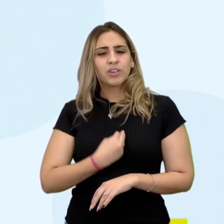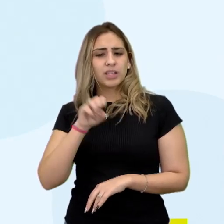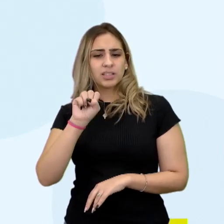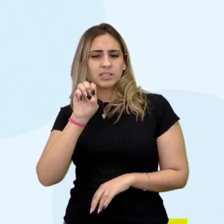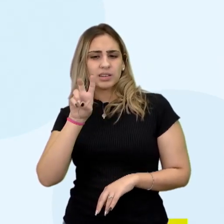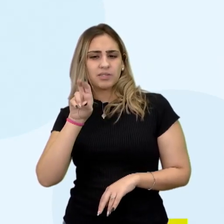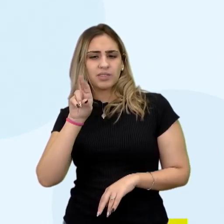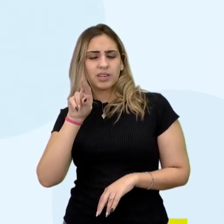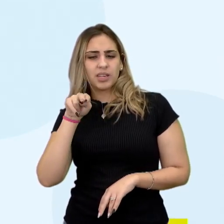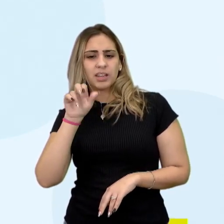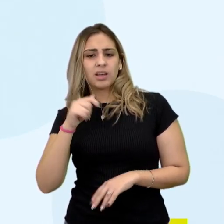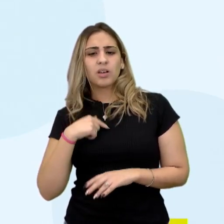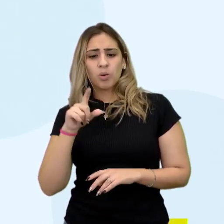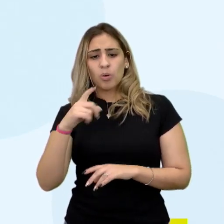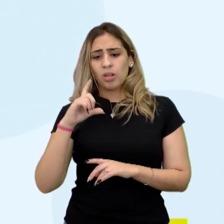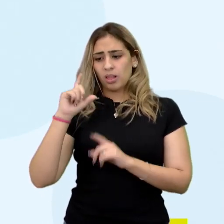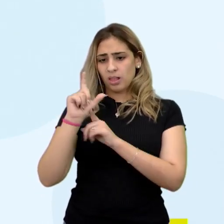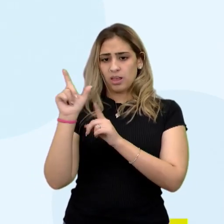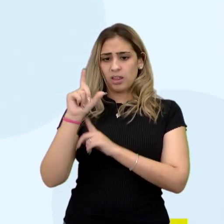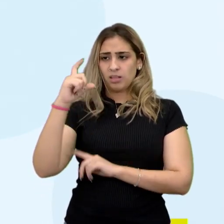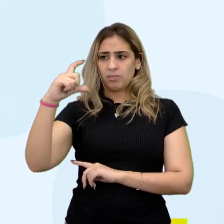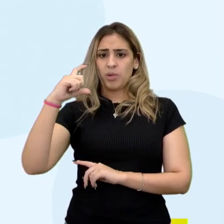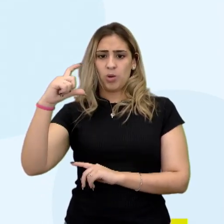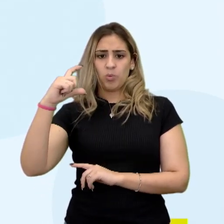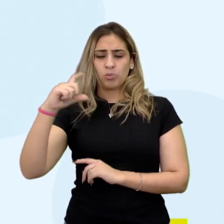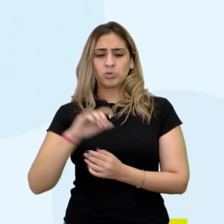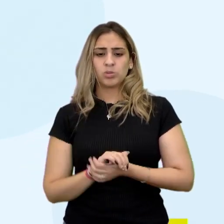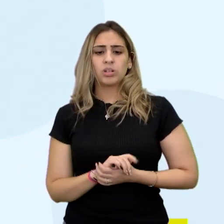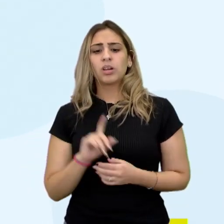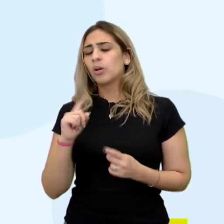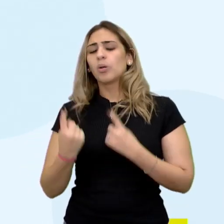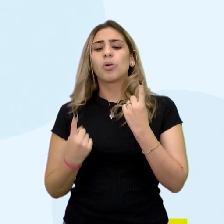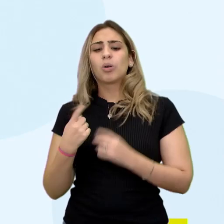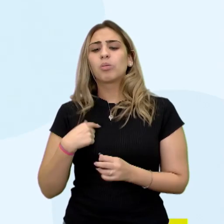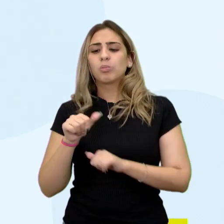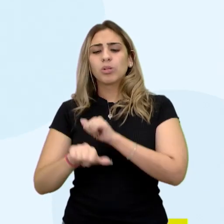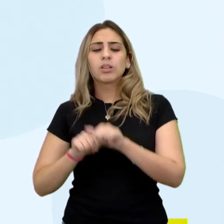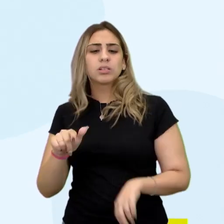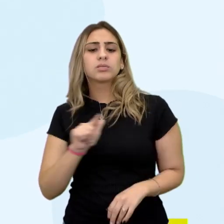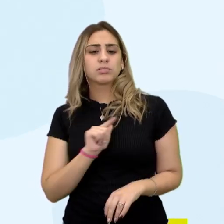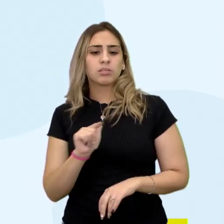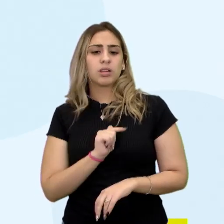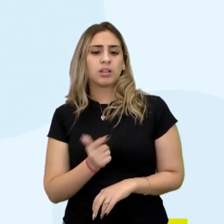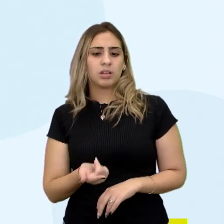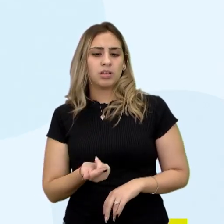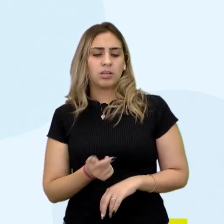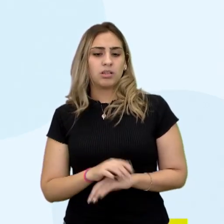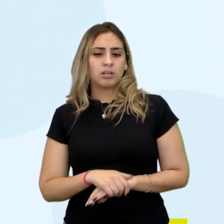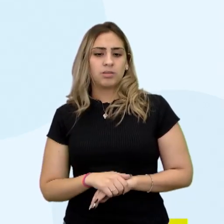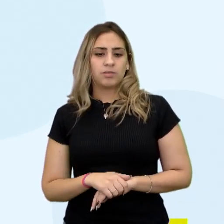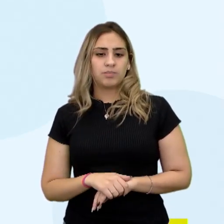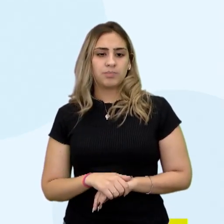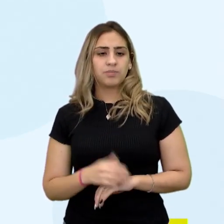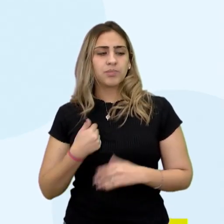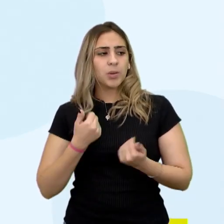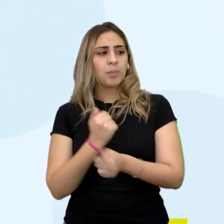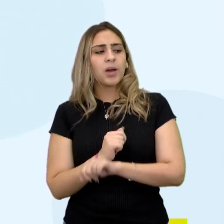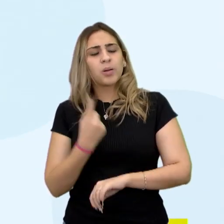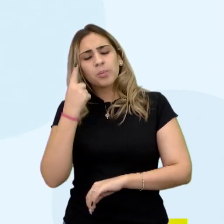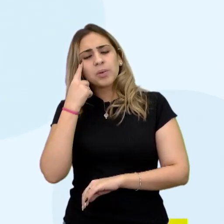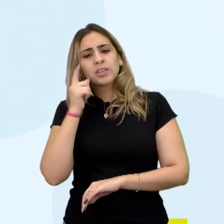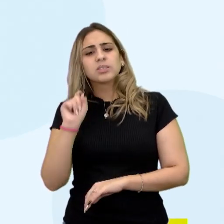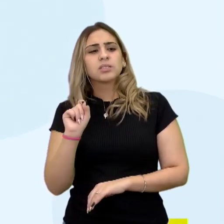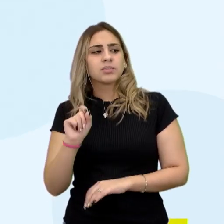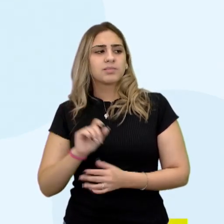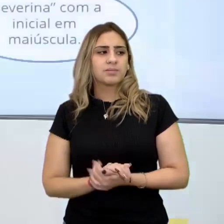mas Severina com inicial maiúscula, que alteração ocorreria? E aí eu paro para pensar.